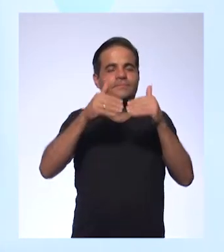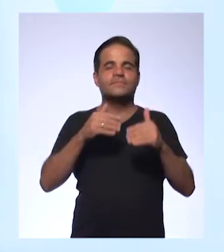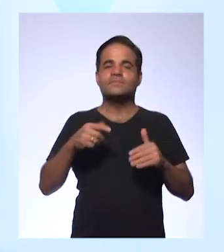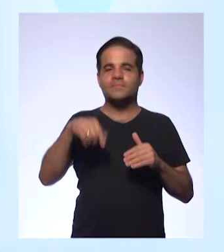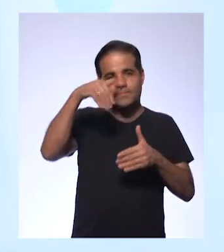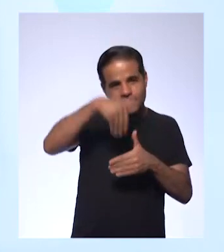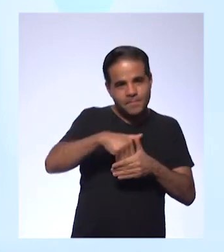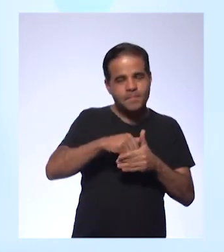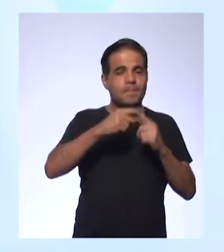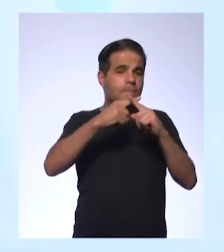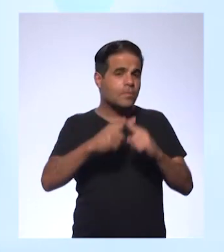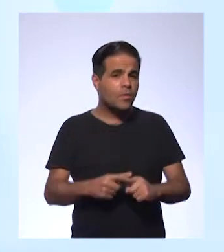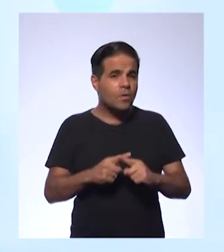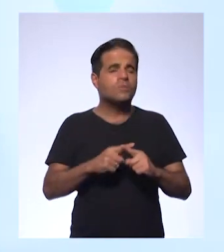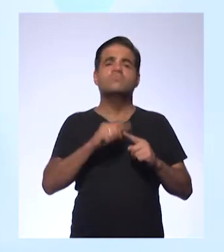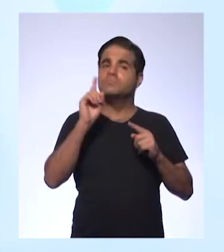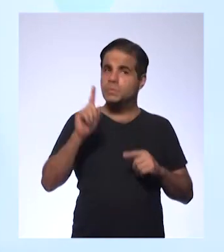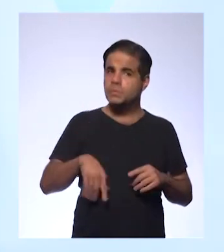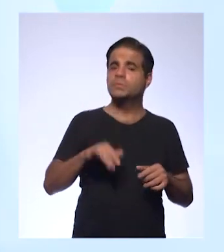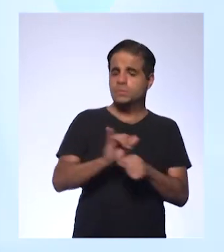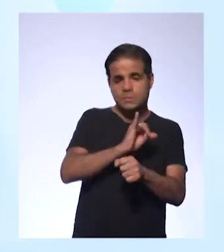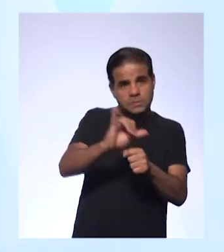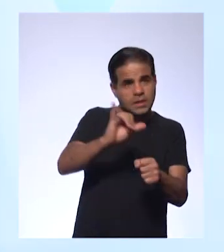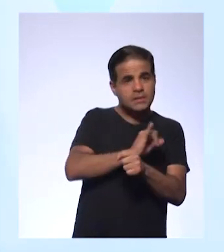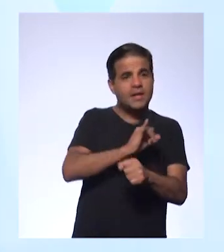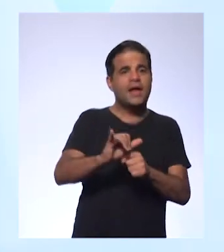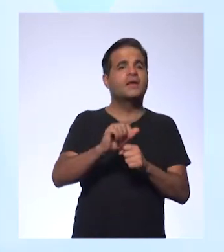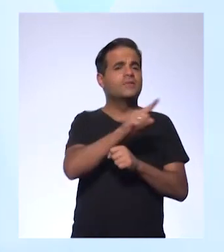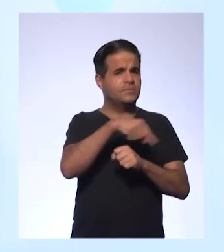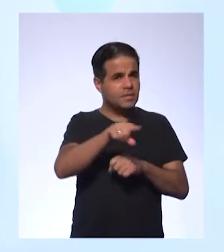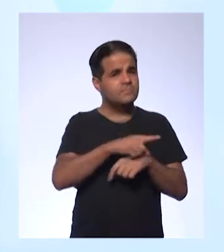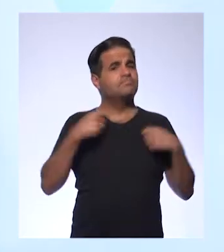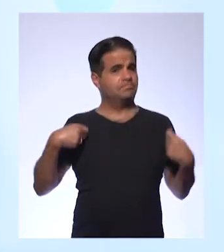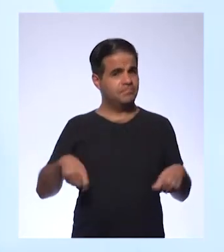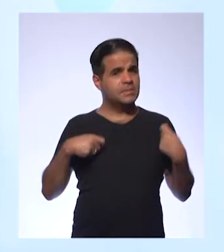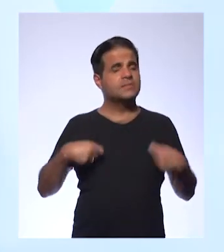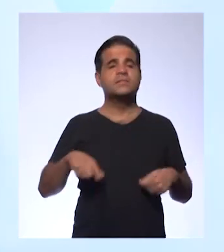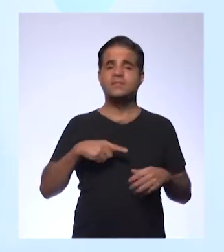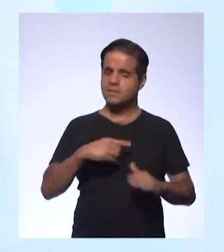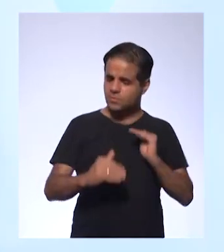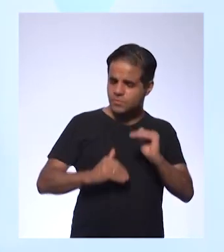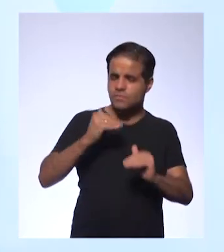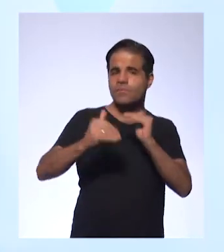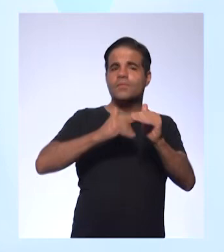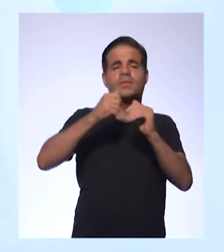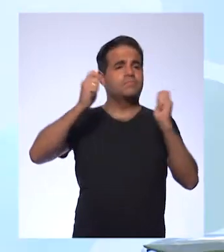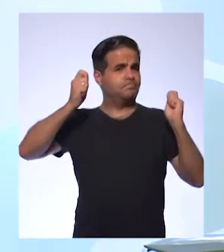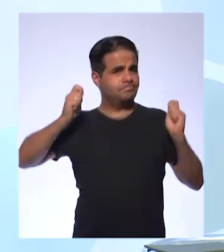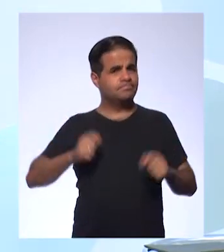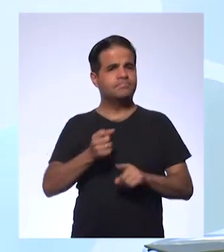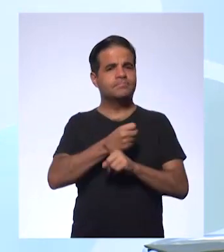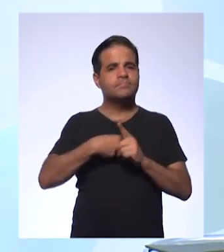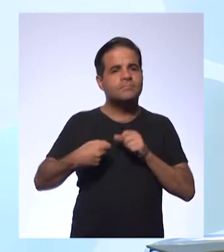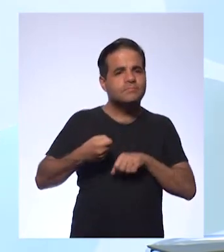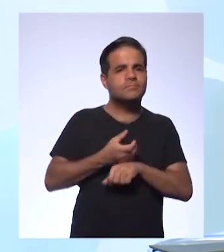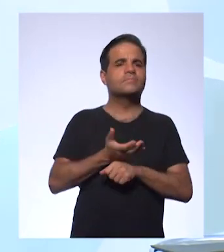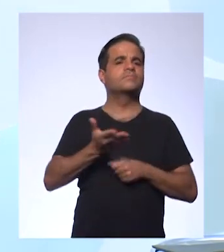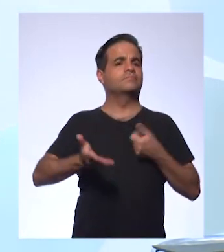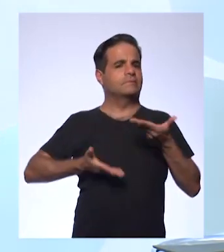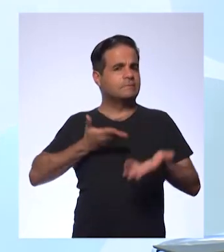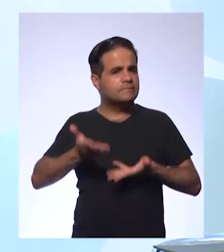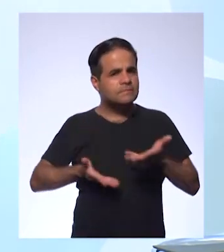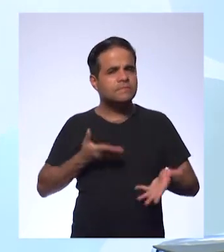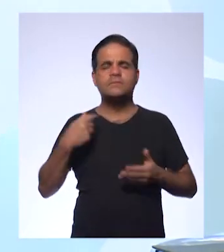do jogo. E isso são estratégias que vocês também devem ter no desenvolvimento das competências socioemocionais.